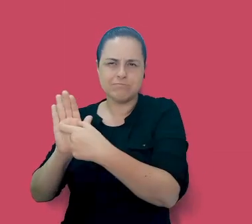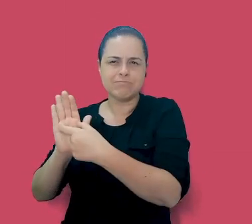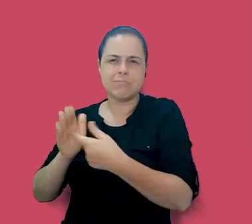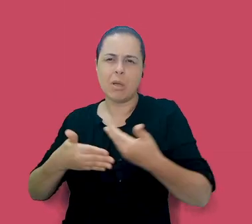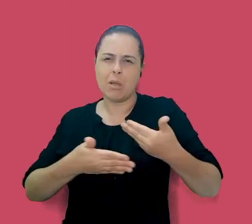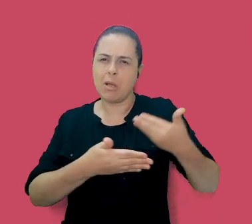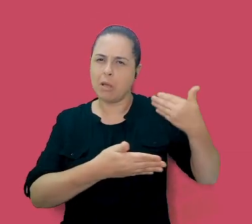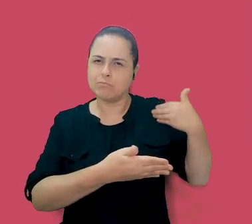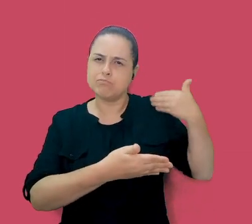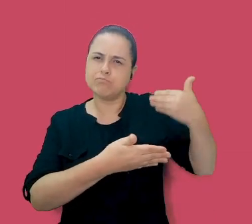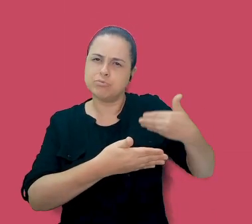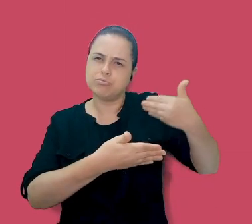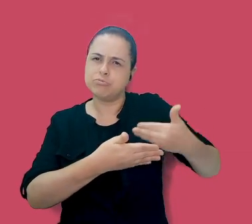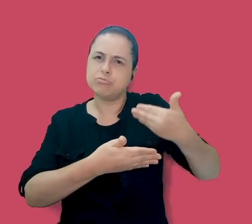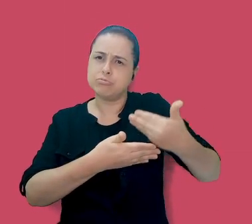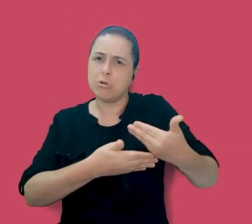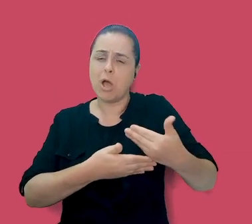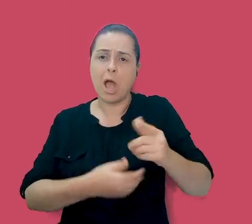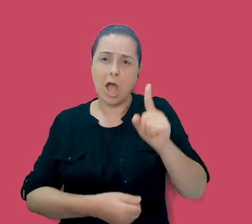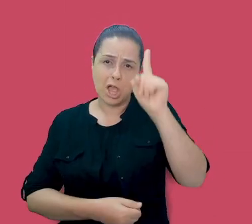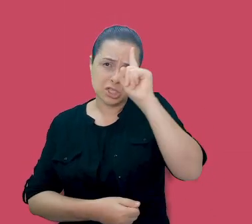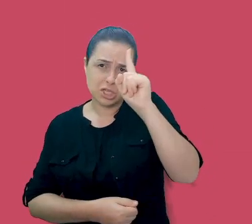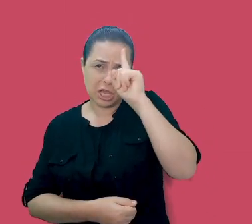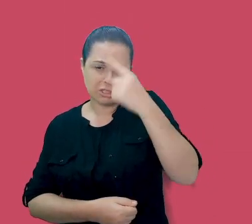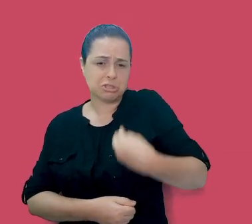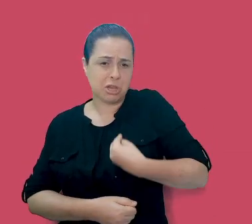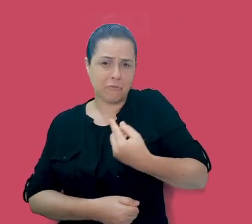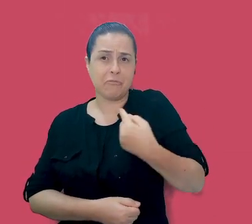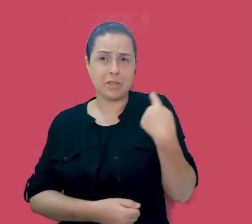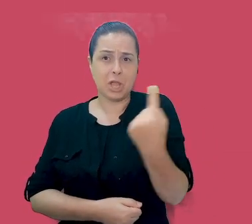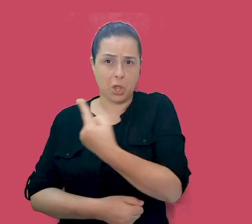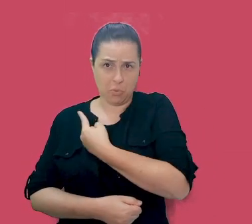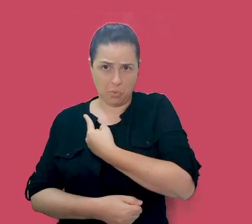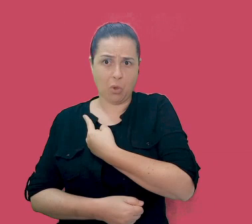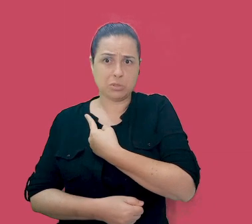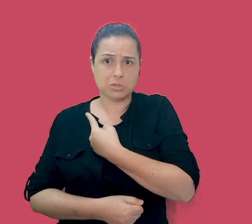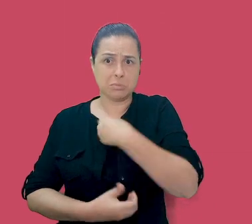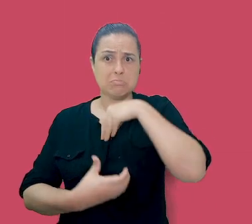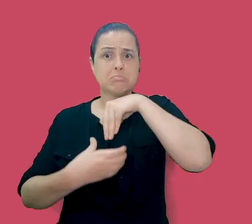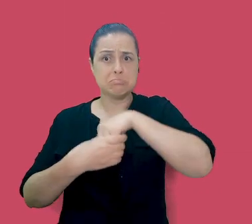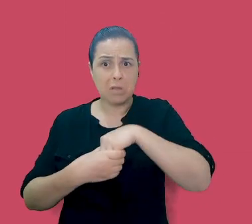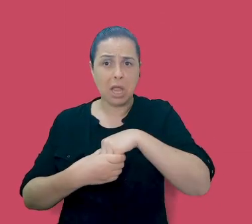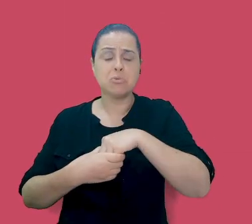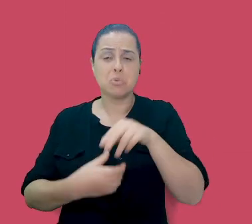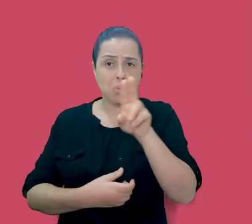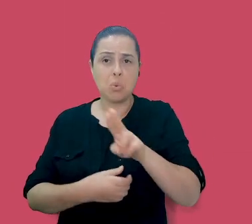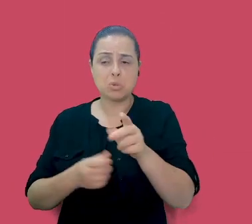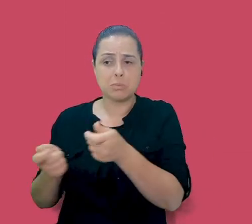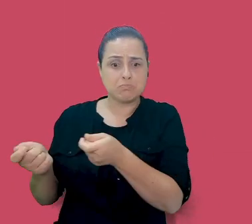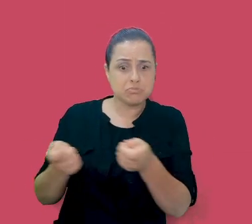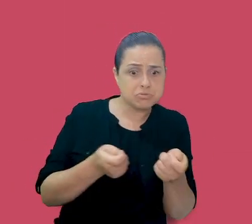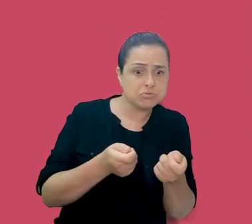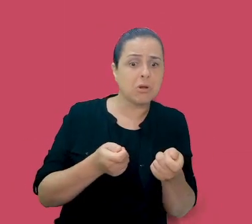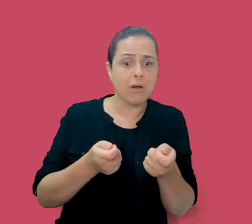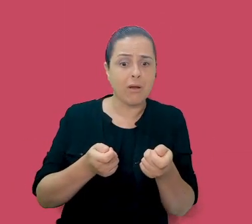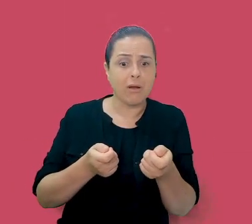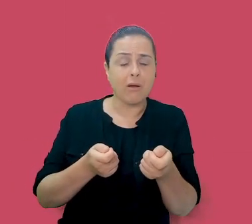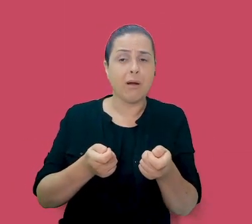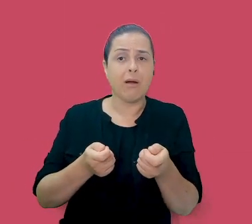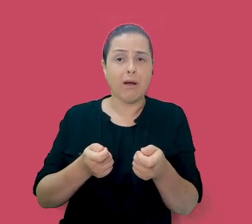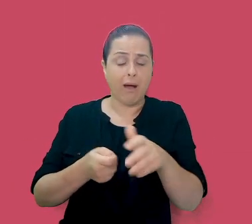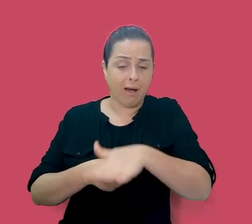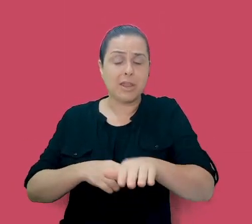permeando o nosso convívio do dia a dia, etc., inclusive a educação. Então, talvez até concretizar, né,